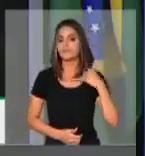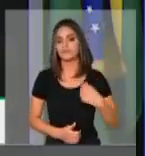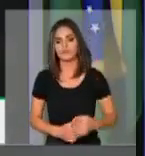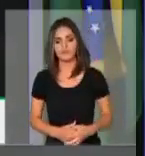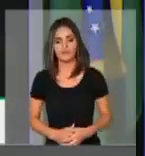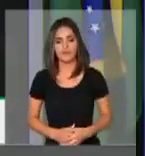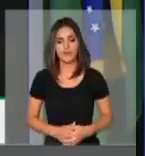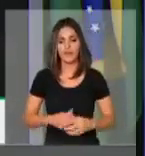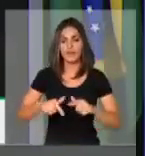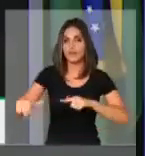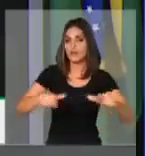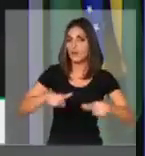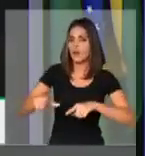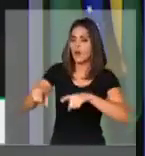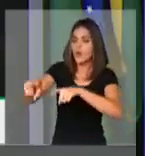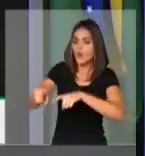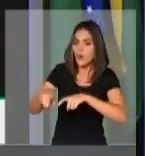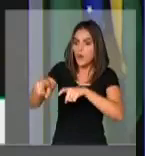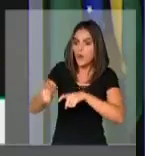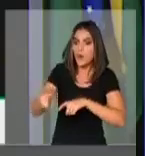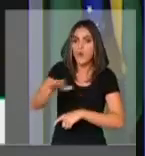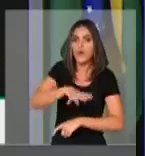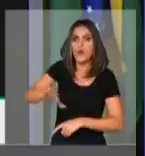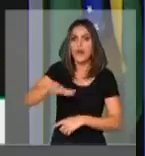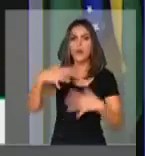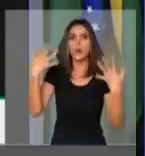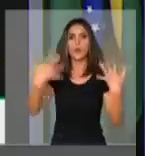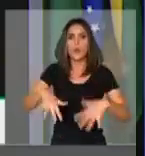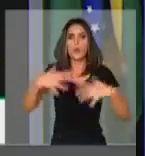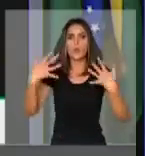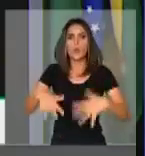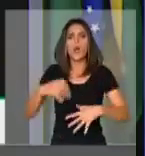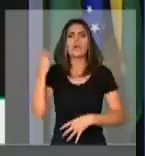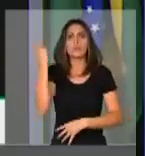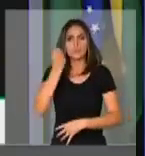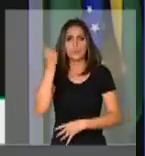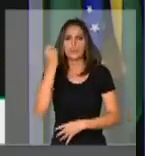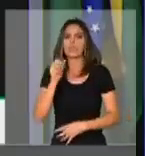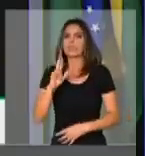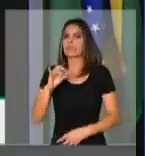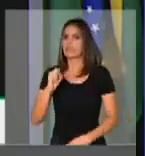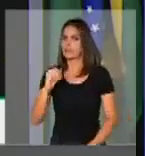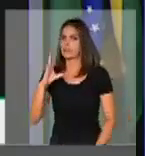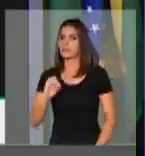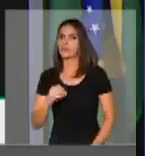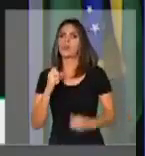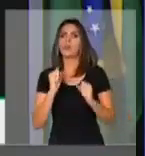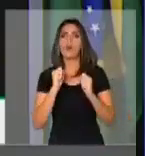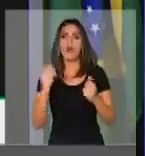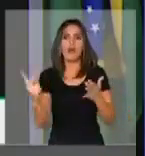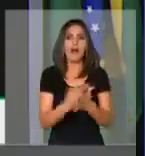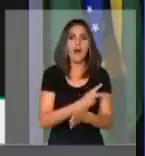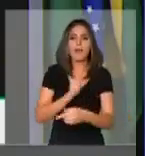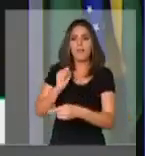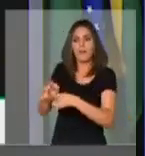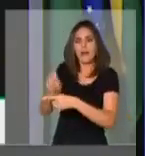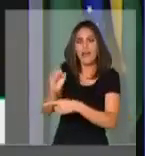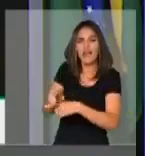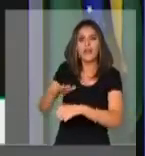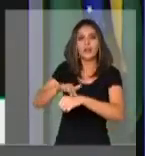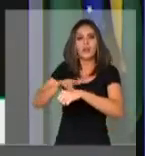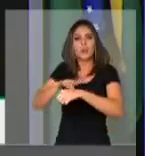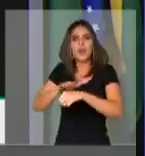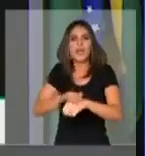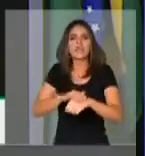A atividade rural, como é do conhecimento geral, é de alto risco. É comum a perda de produção devido ao ataque de pragas, doenças,